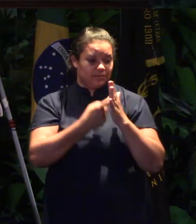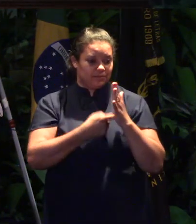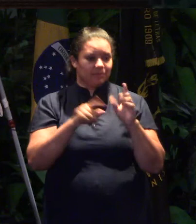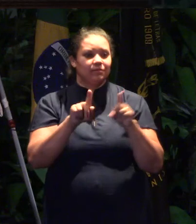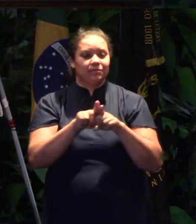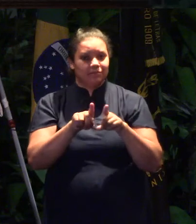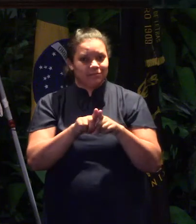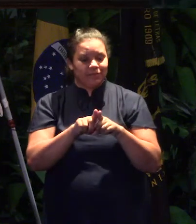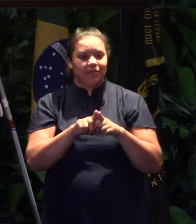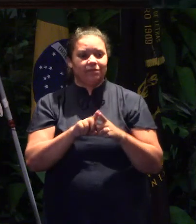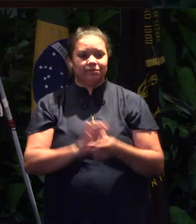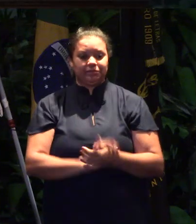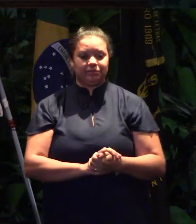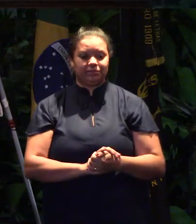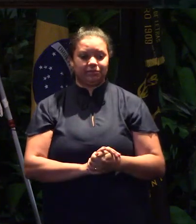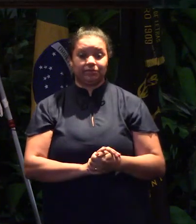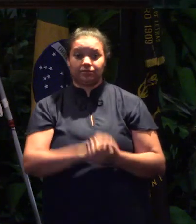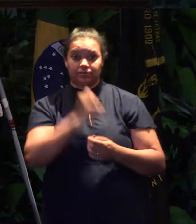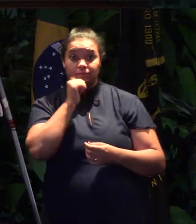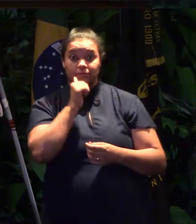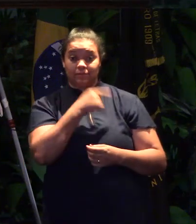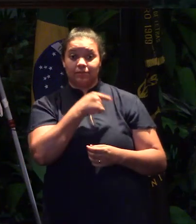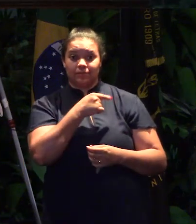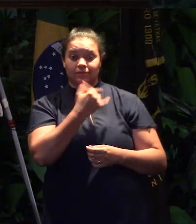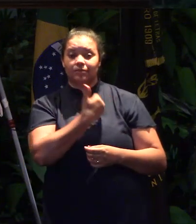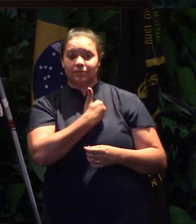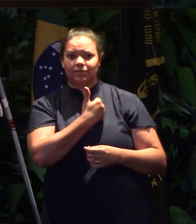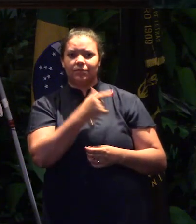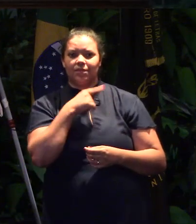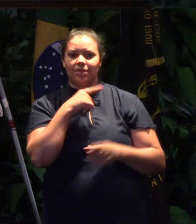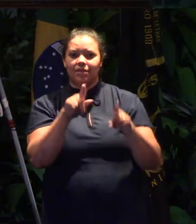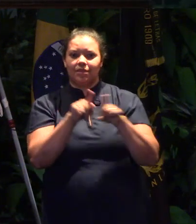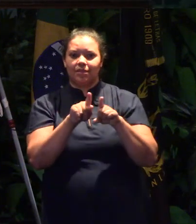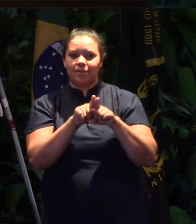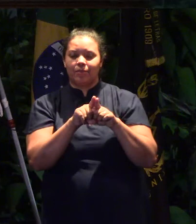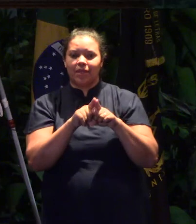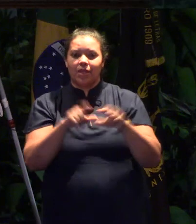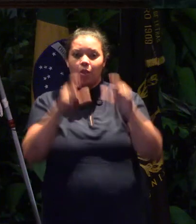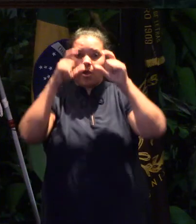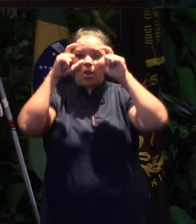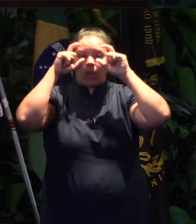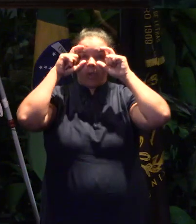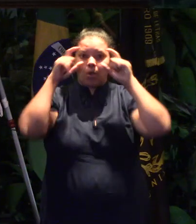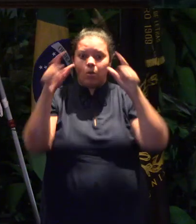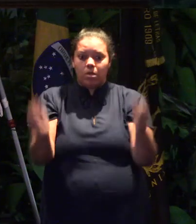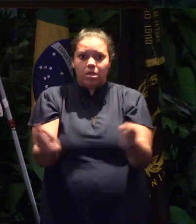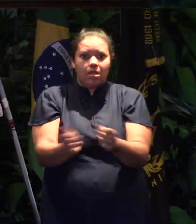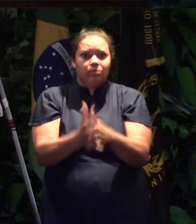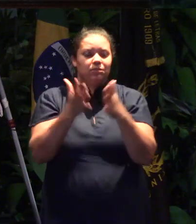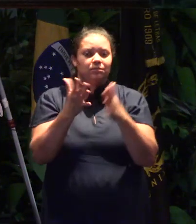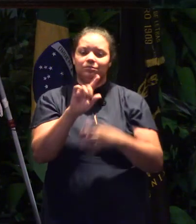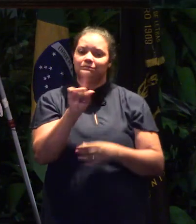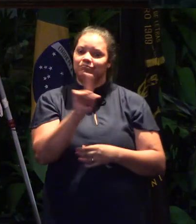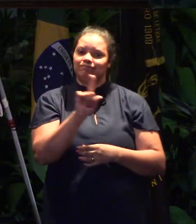Ah, pois é, então, a Thaís está me lembrando que tem uns óculos que estão lendo, são óculos mágicos. Não, na verdade,